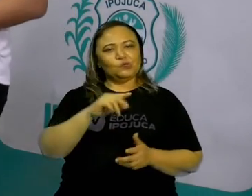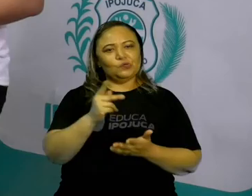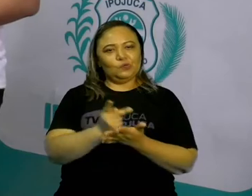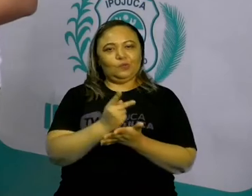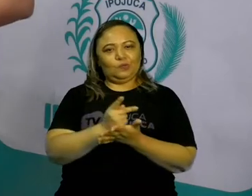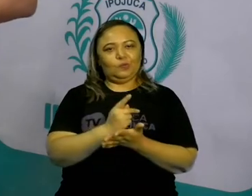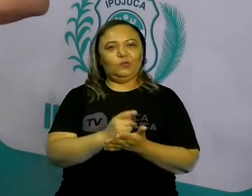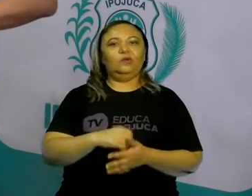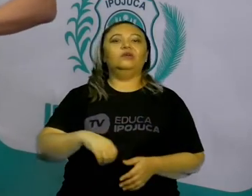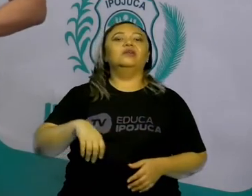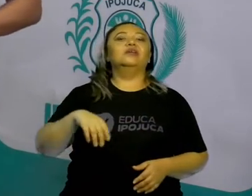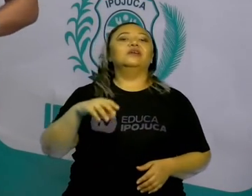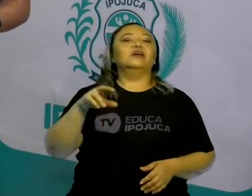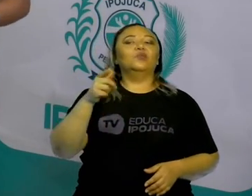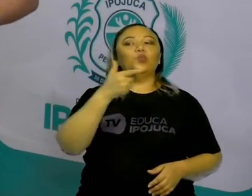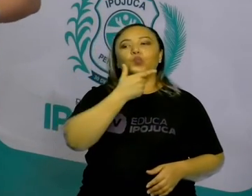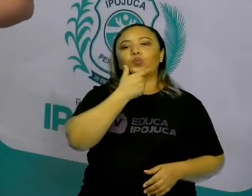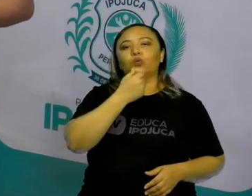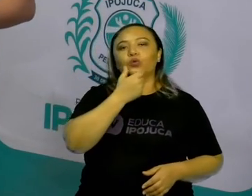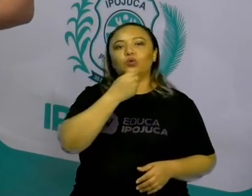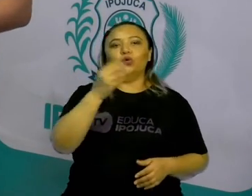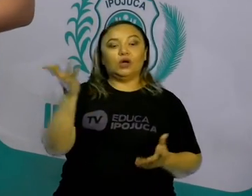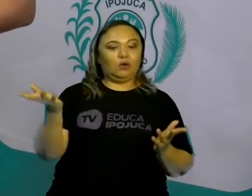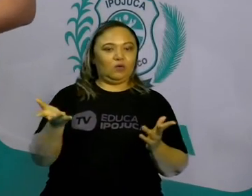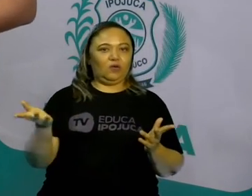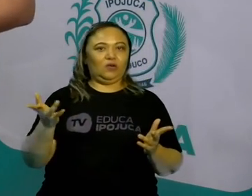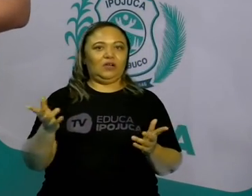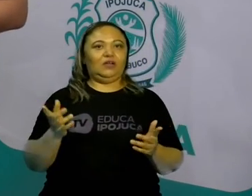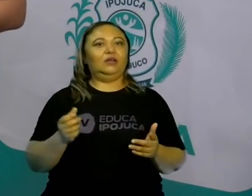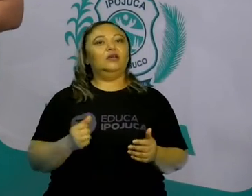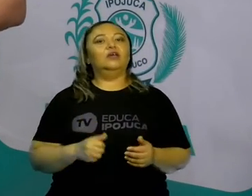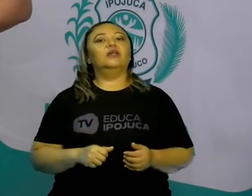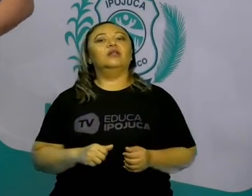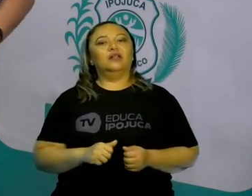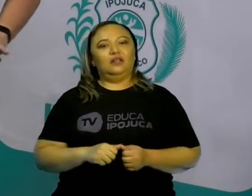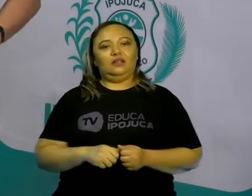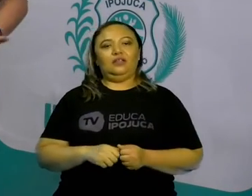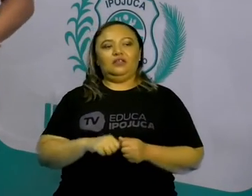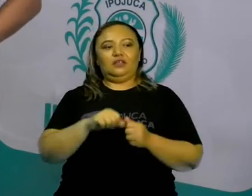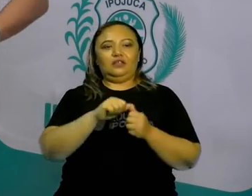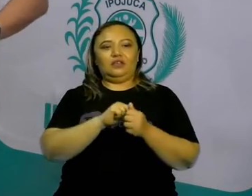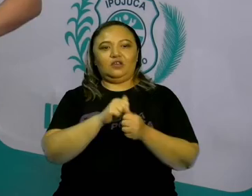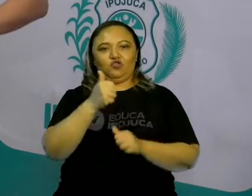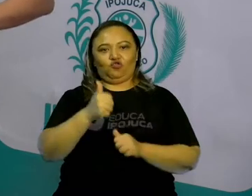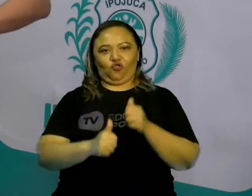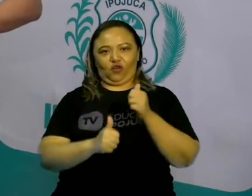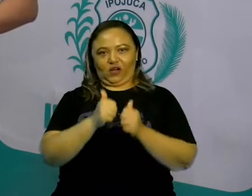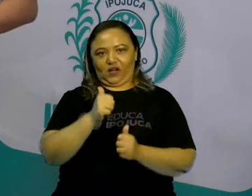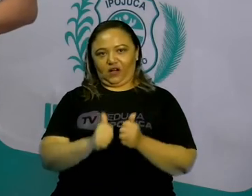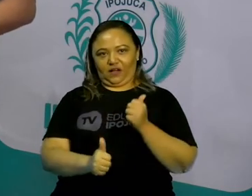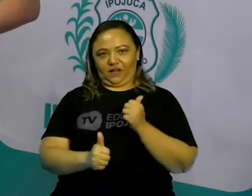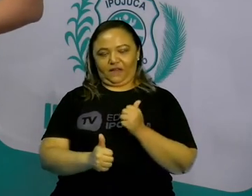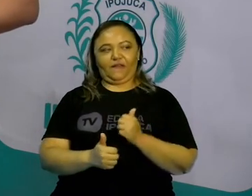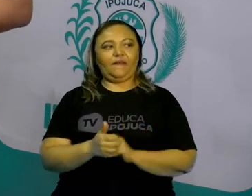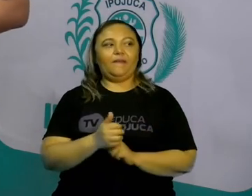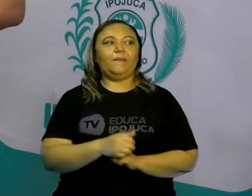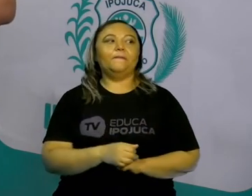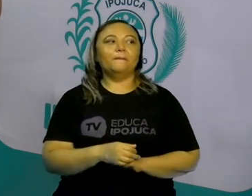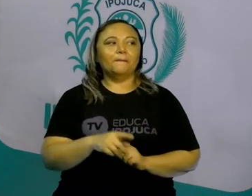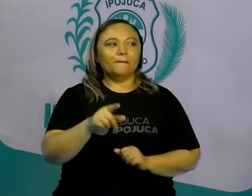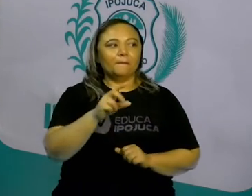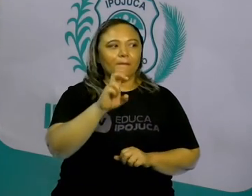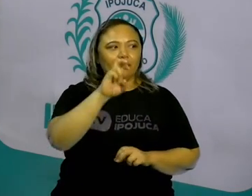Romeu a chance agora entendeu a chance agora é de Cinco oitavos Já respondeu logo de cara